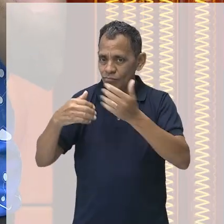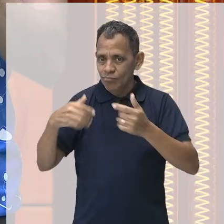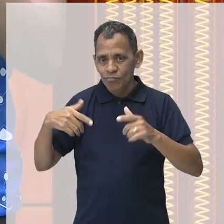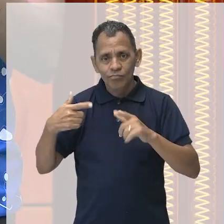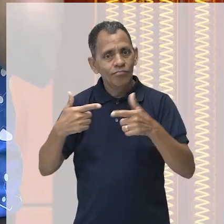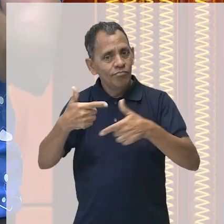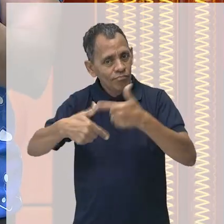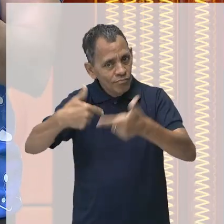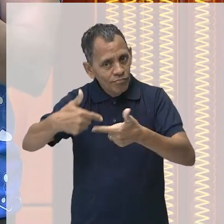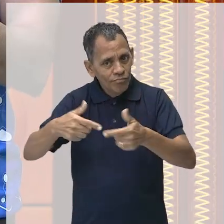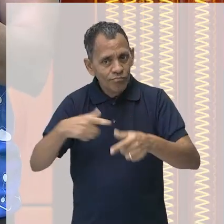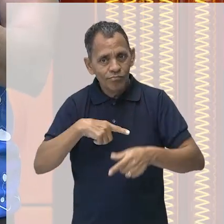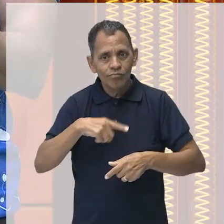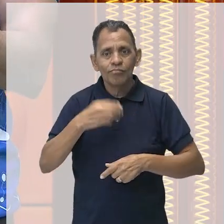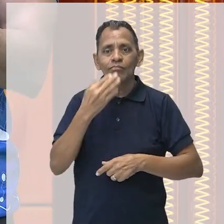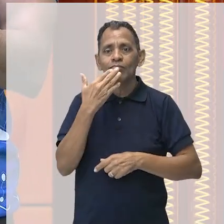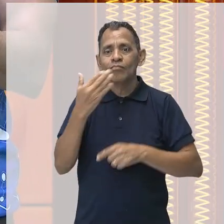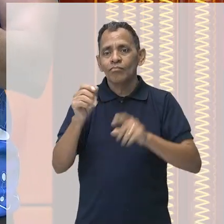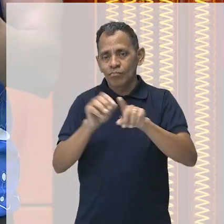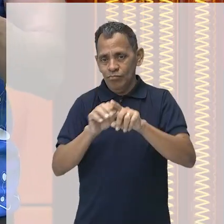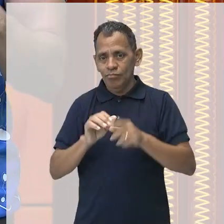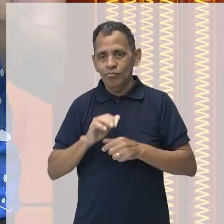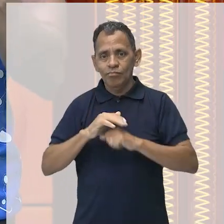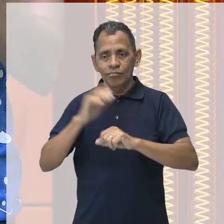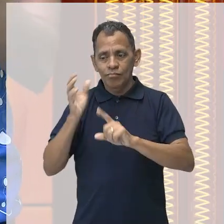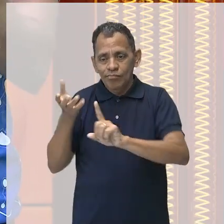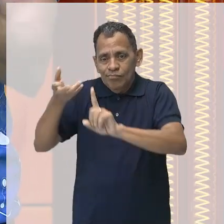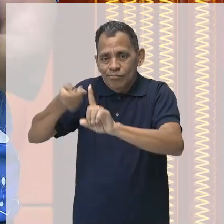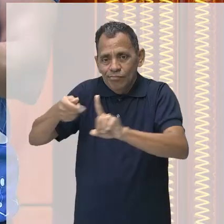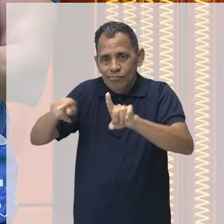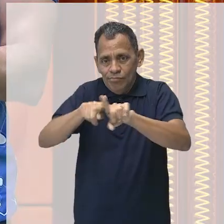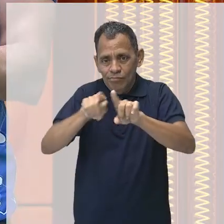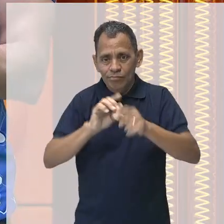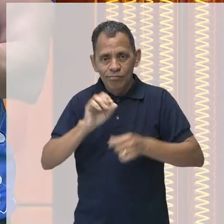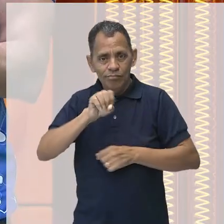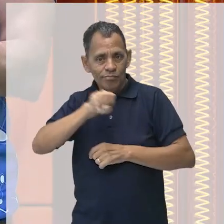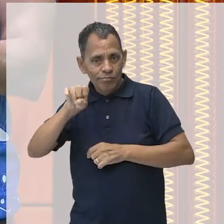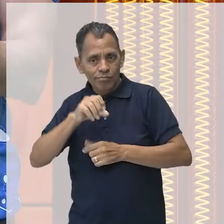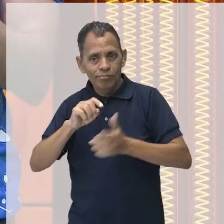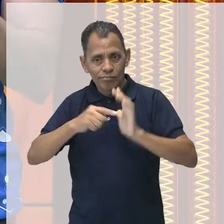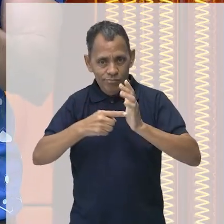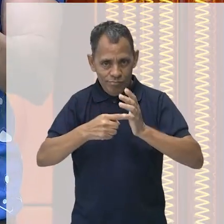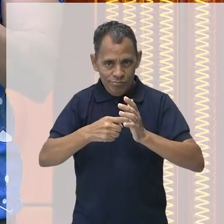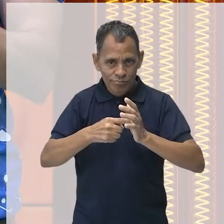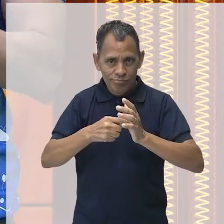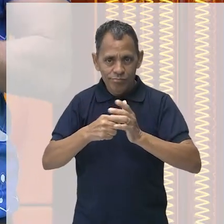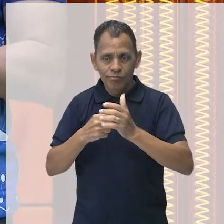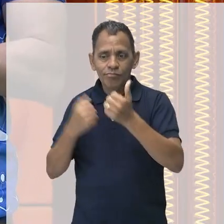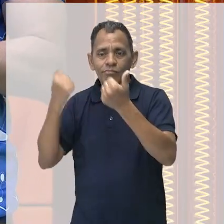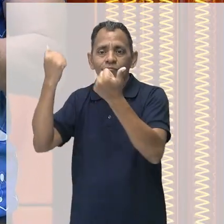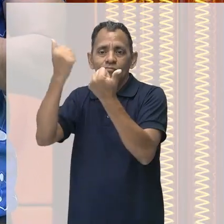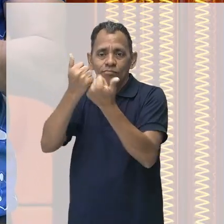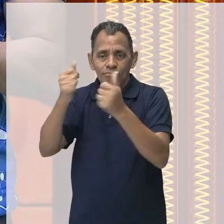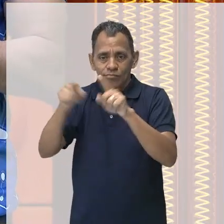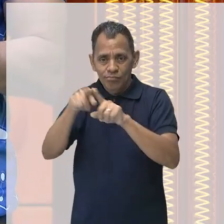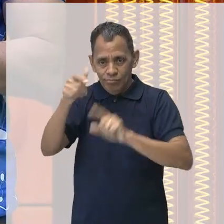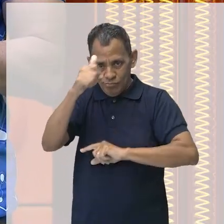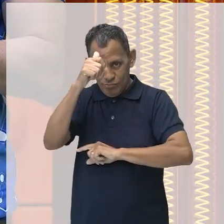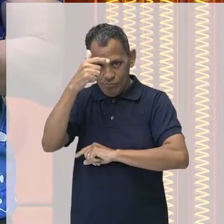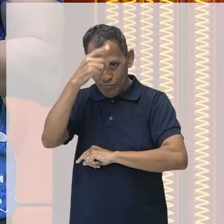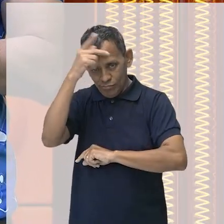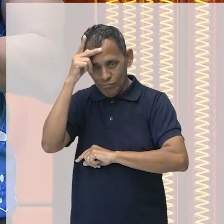exigem cada vez mais criatividade e qualificação. Se as máquinas estão pegando os postos de trabalho mais simples, como, por exemplo,